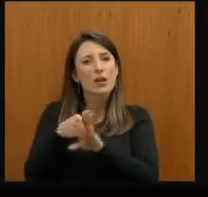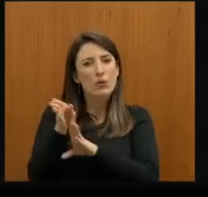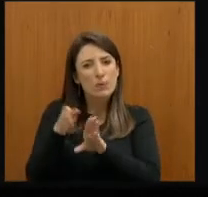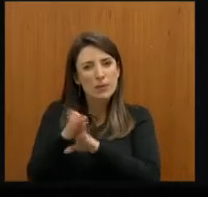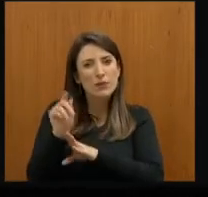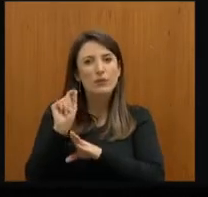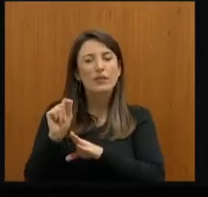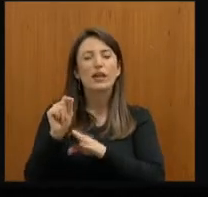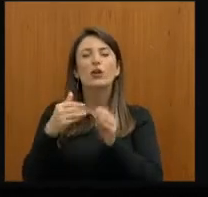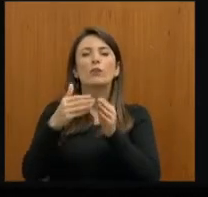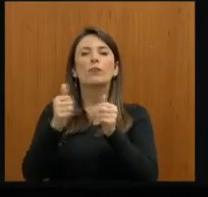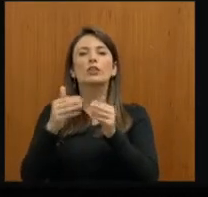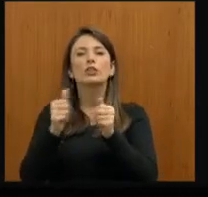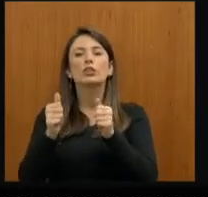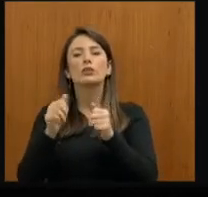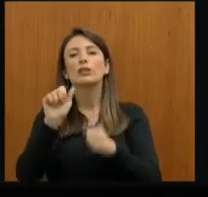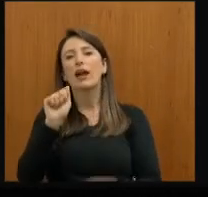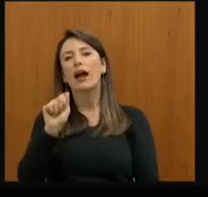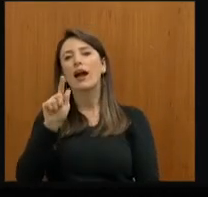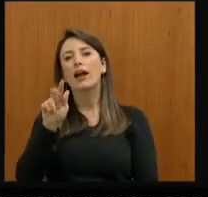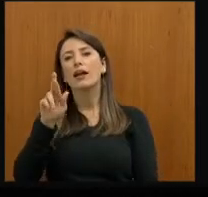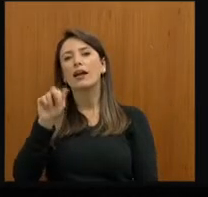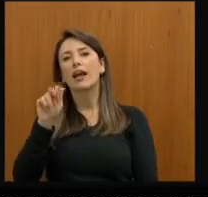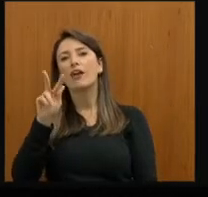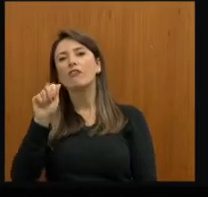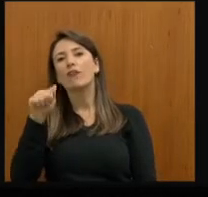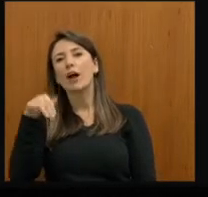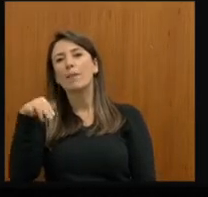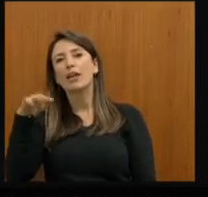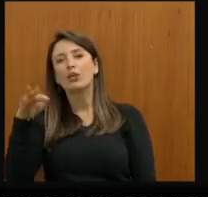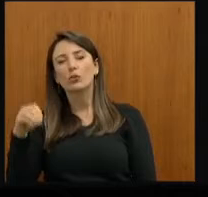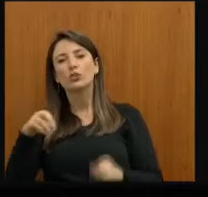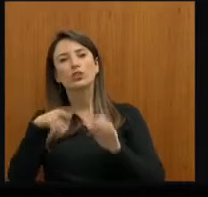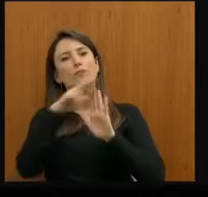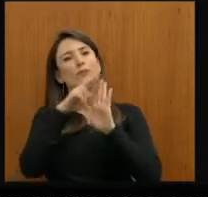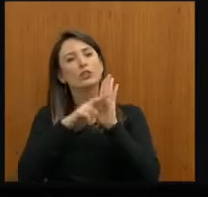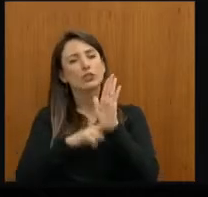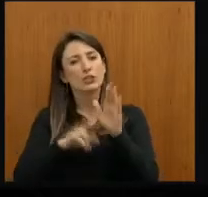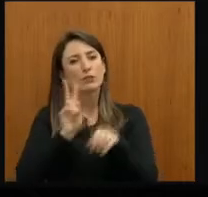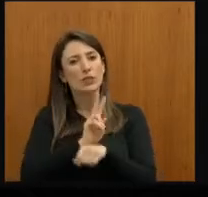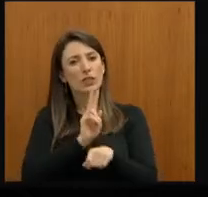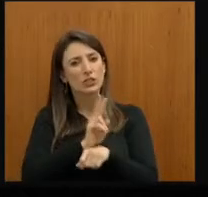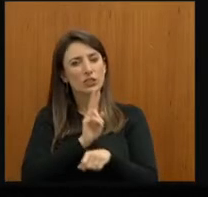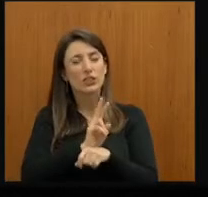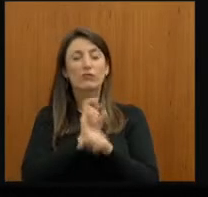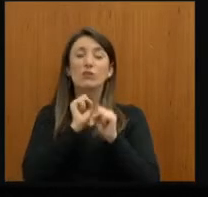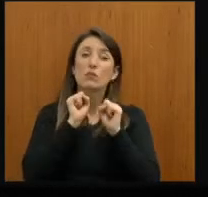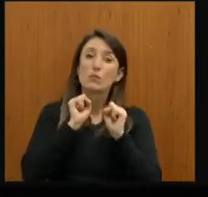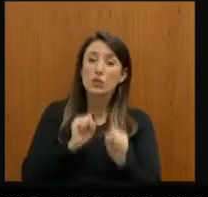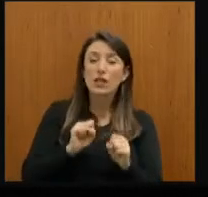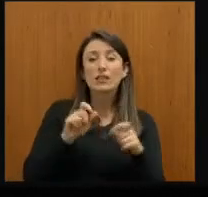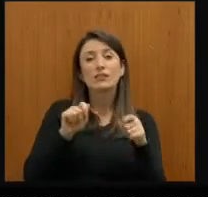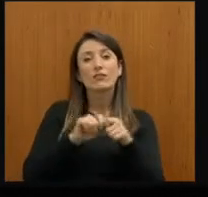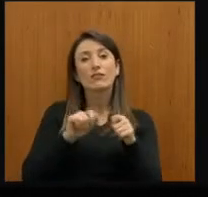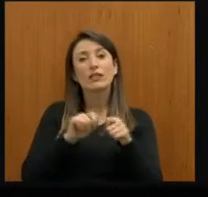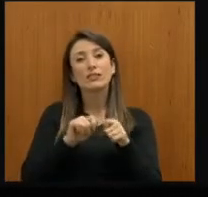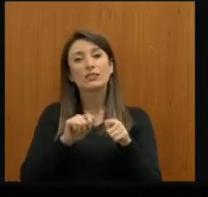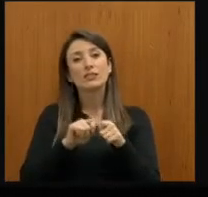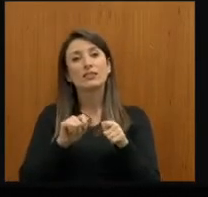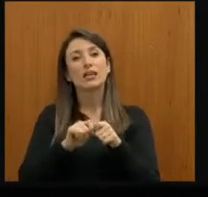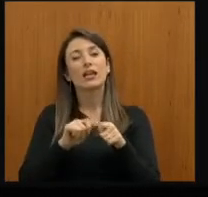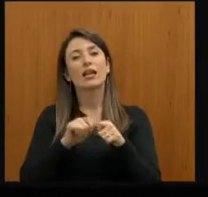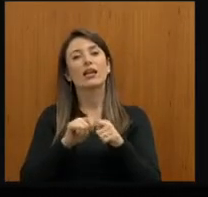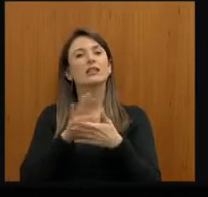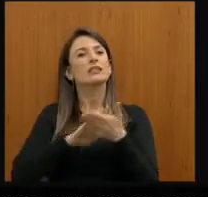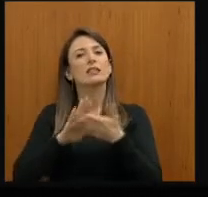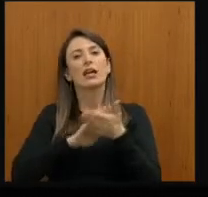de agravamento de um dia dos protetivas do DSP feito e pudesse ter acabado independentemente de apresentação de